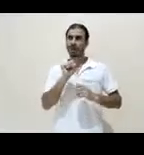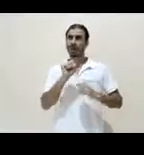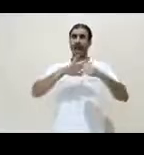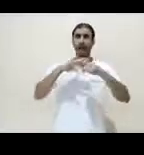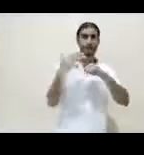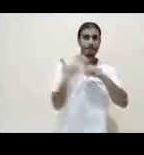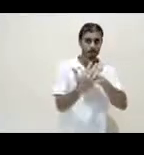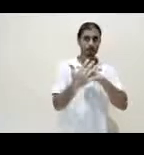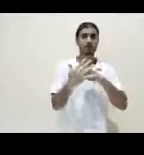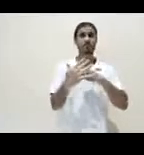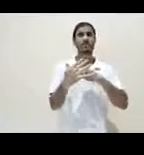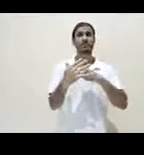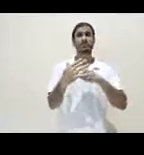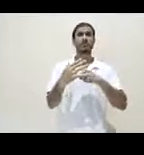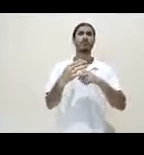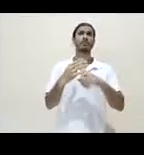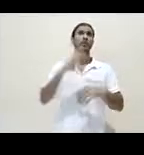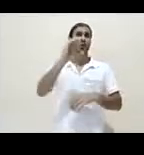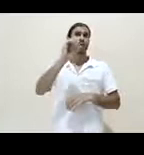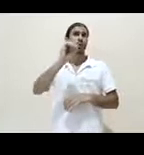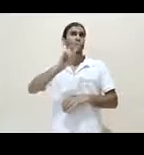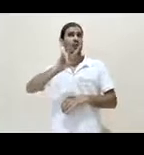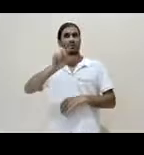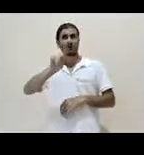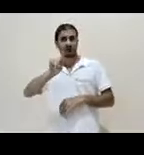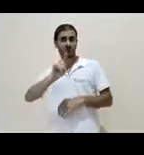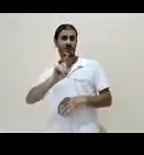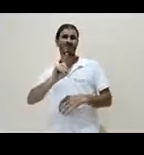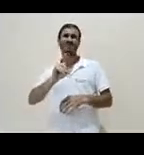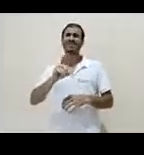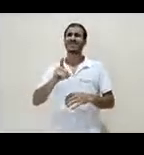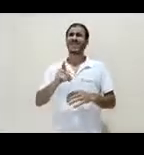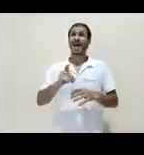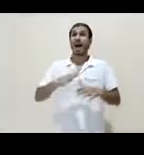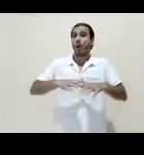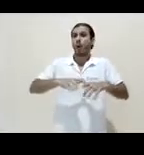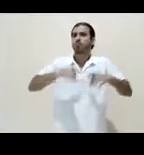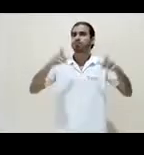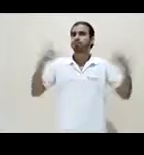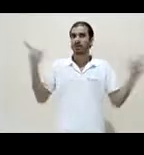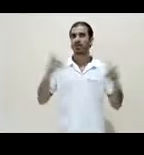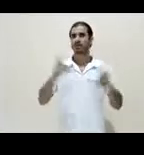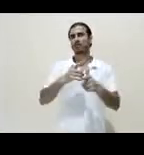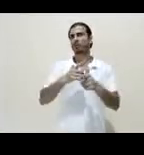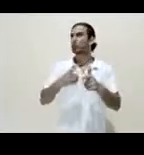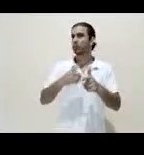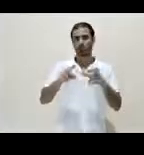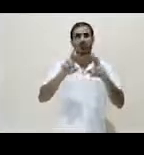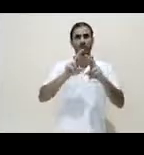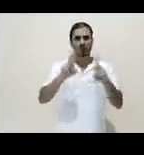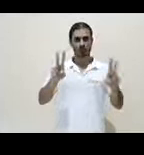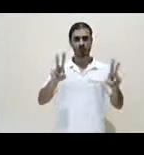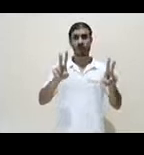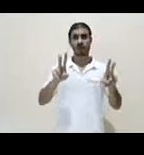ele ampliou ainda mais as diferenças educacionais que existiam antes da pandemia. Então, isso já era um problema no próprio Brasil,